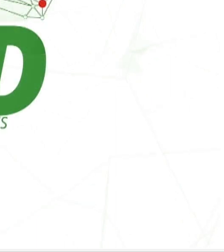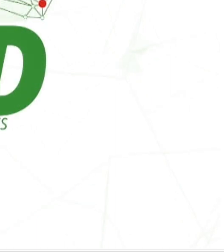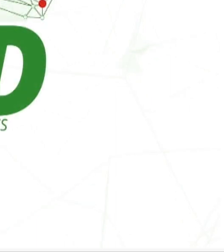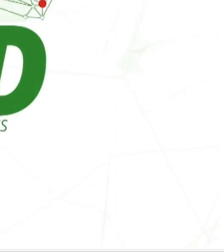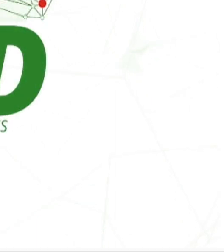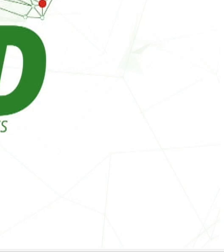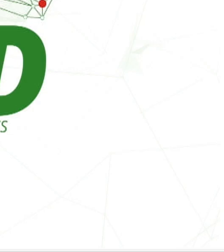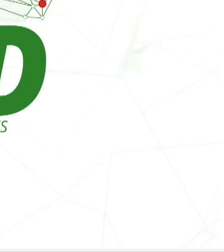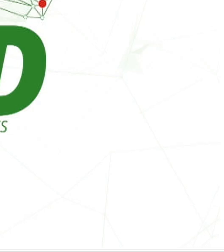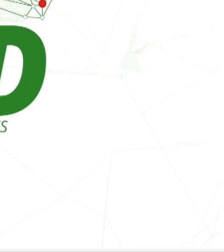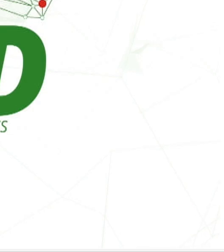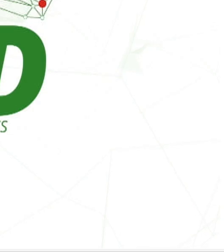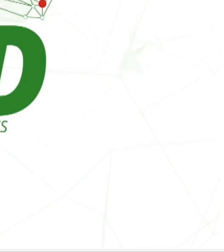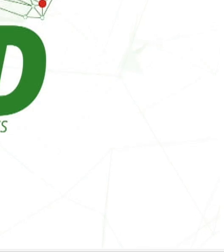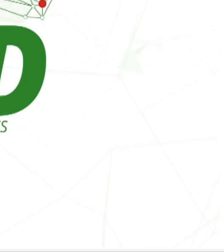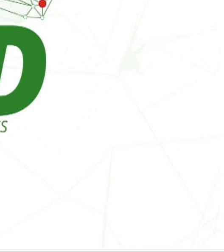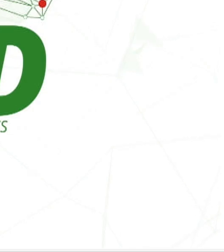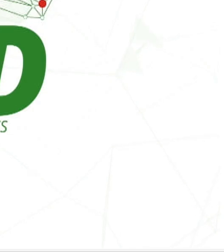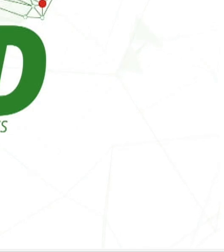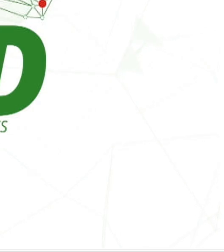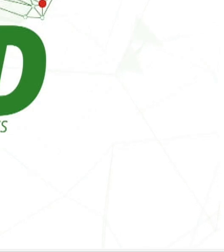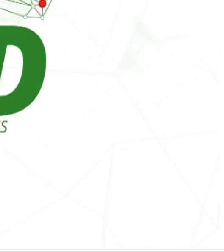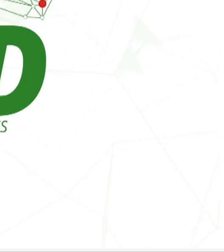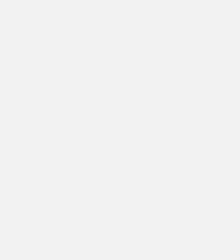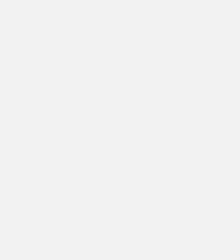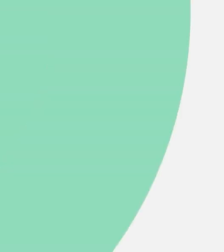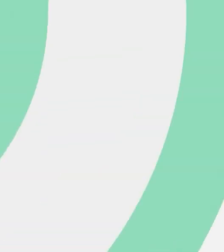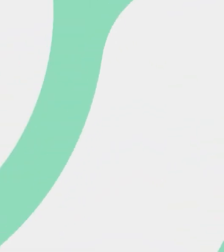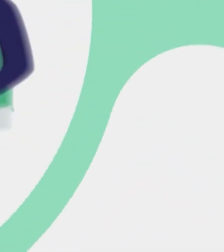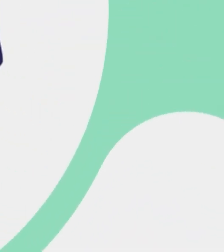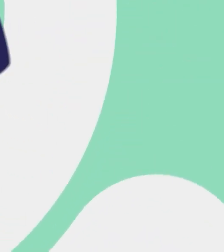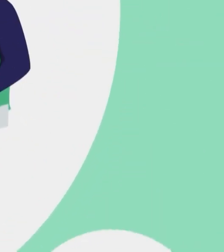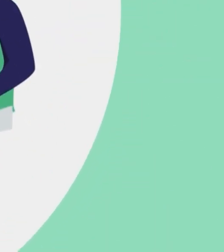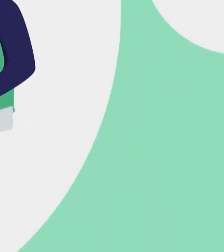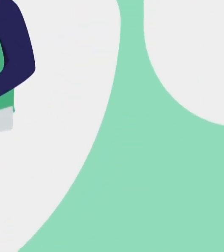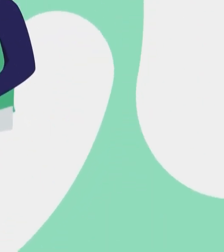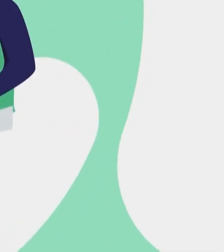Educação à distância, mudando realidades.